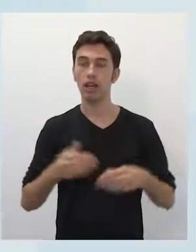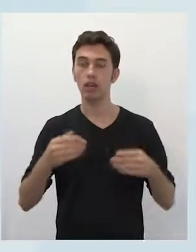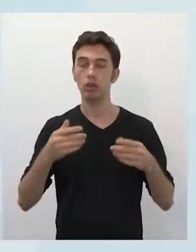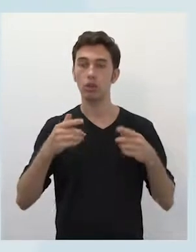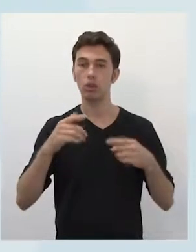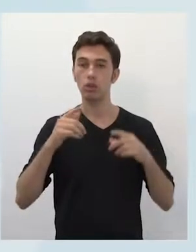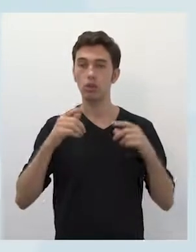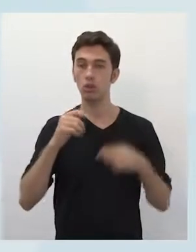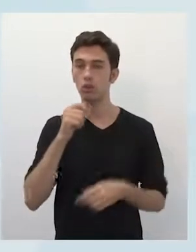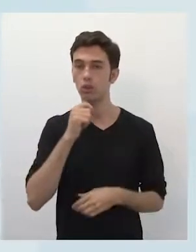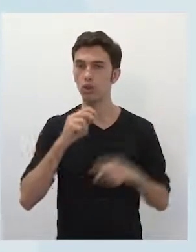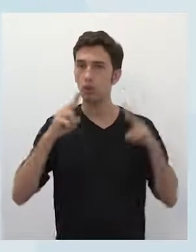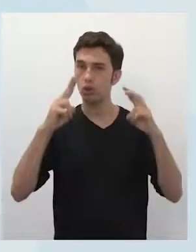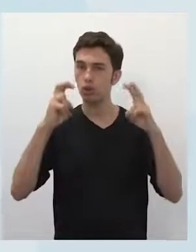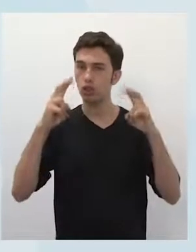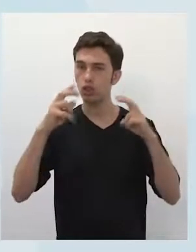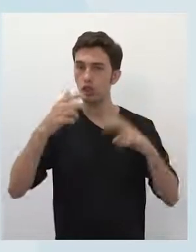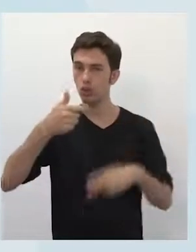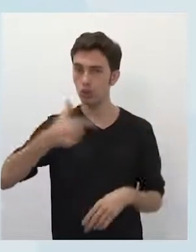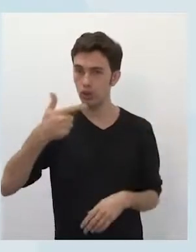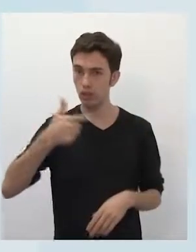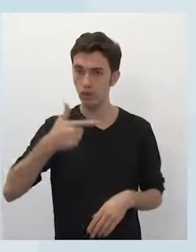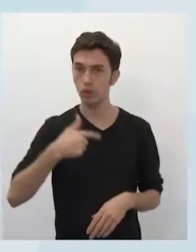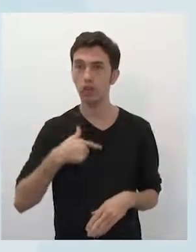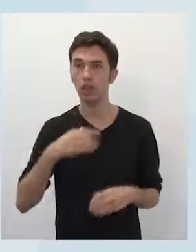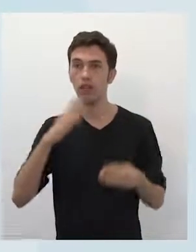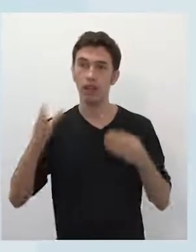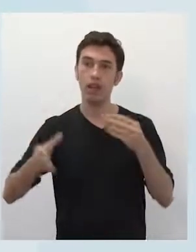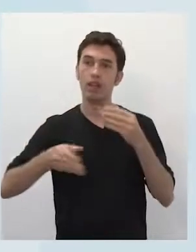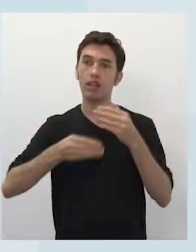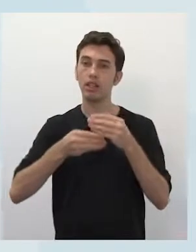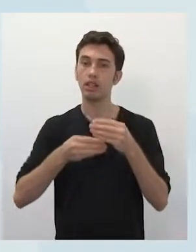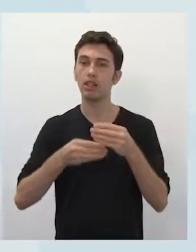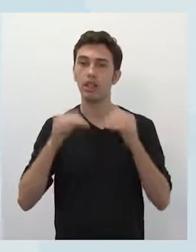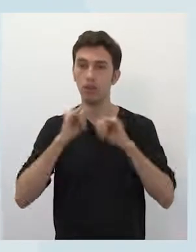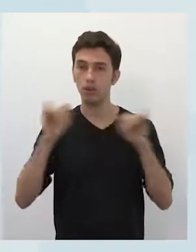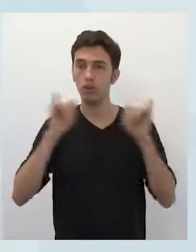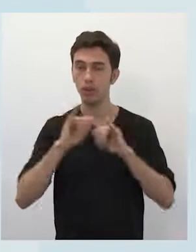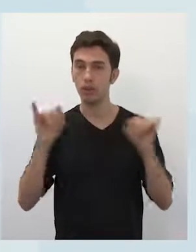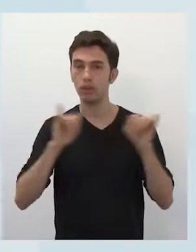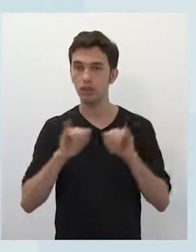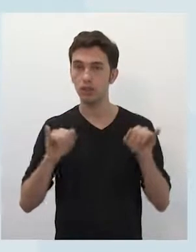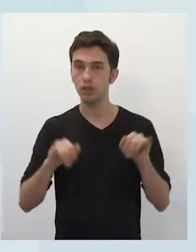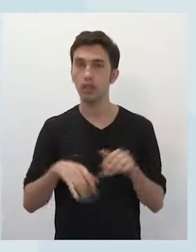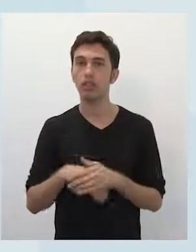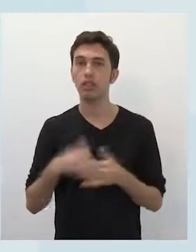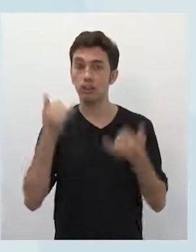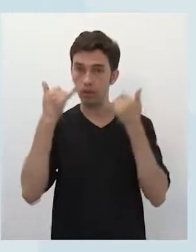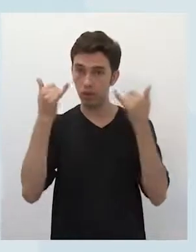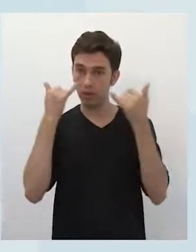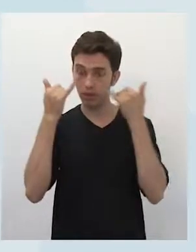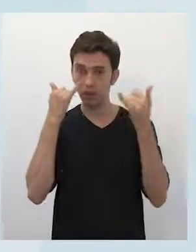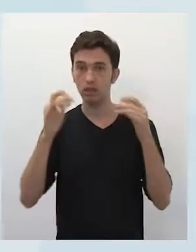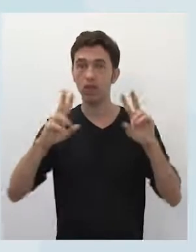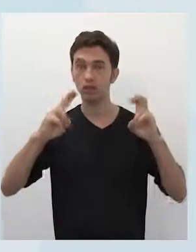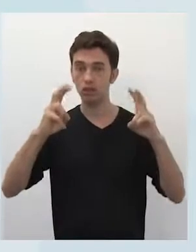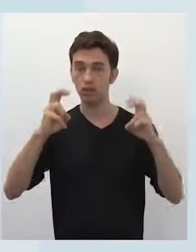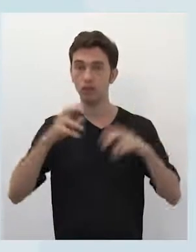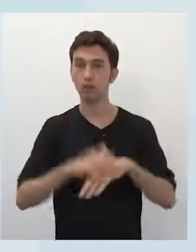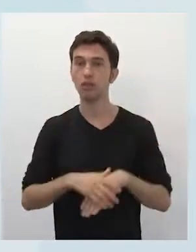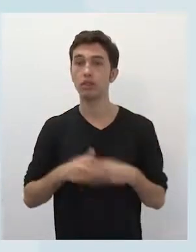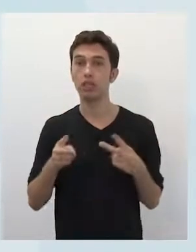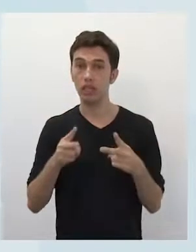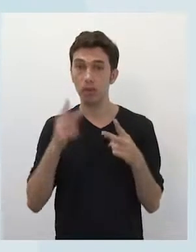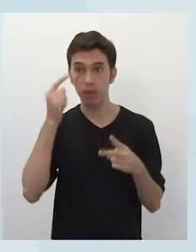que lembrando, né? Ele vai acrescentar informações ao título e sempre buscando esse estímulo do